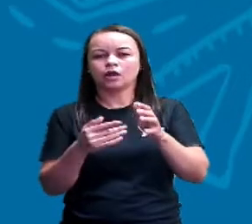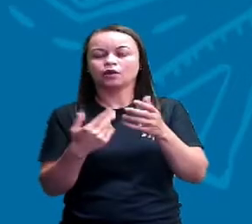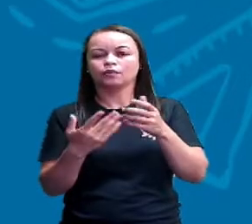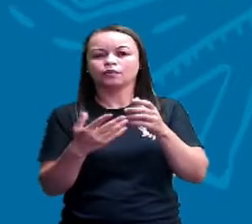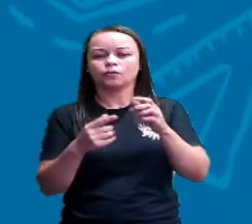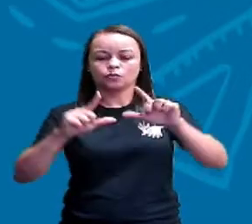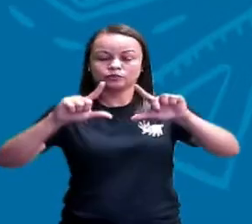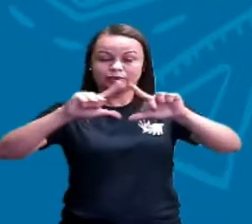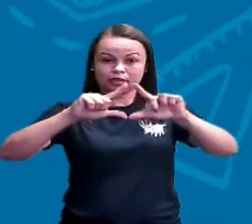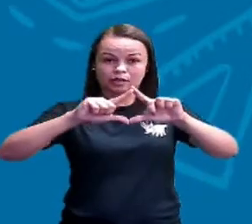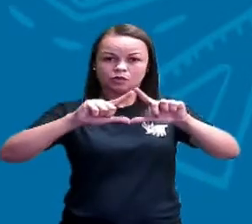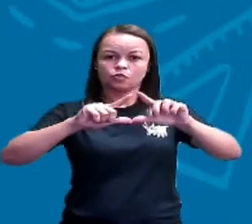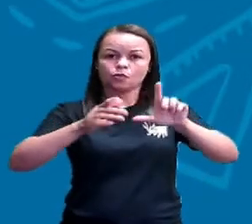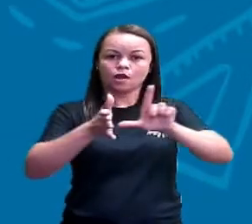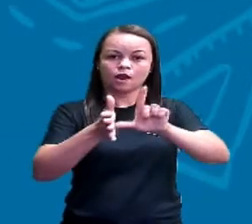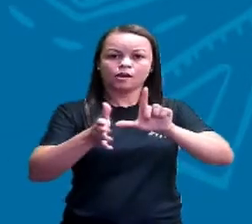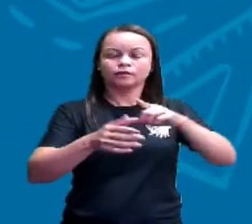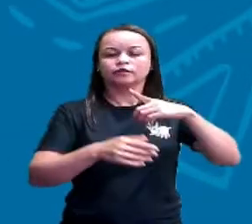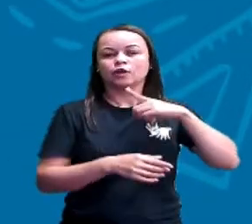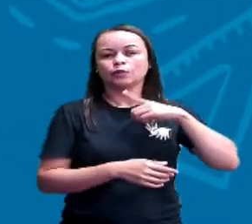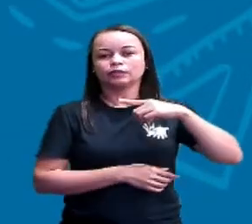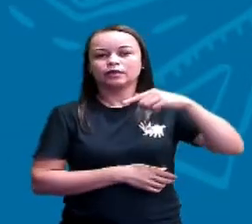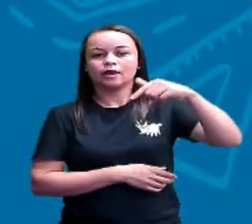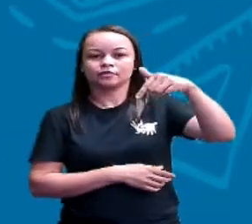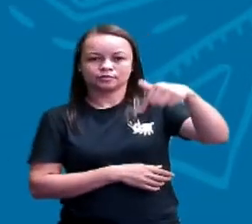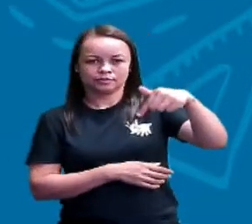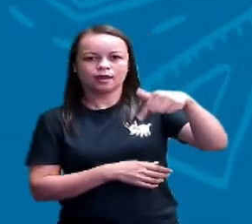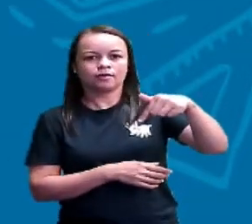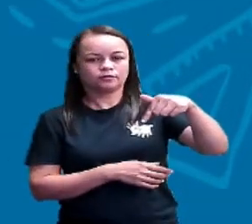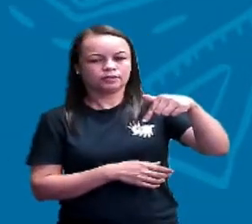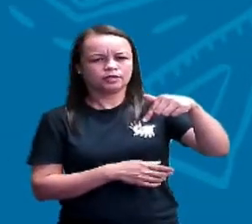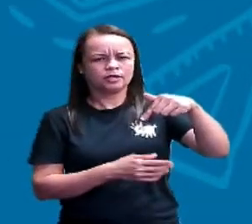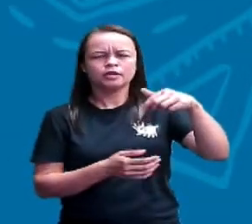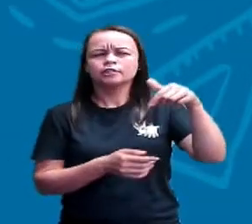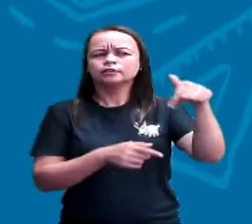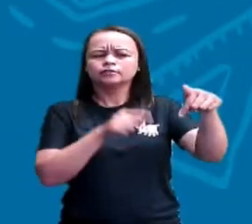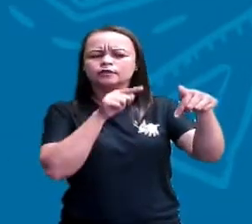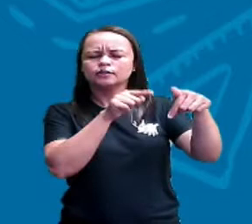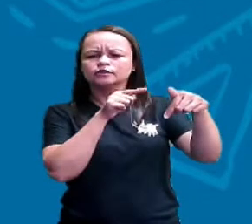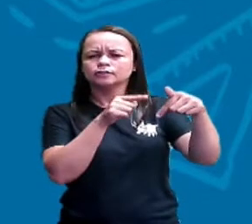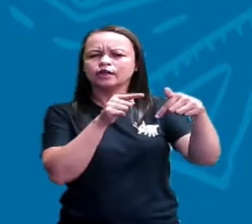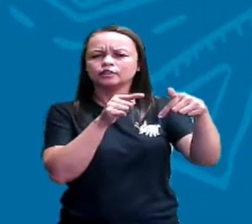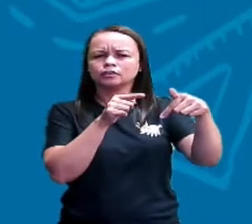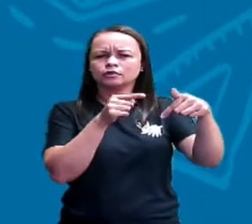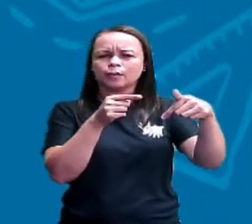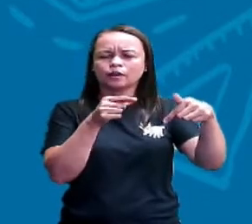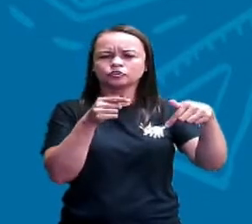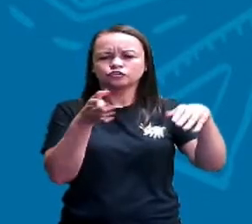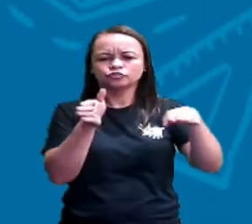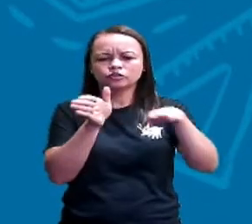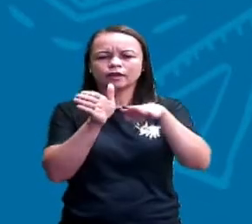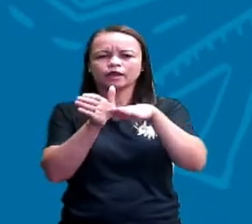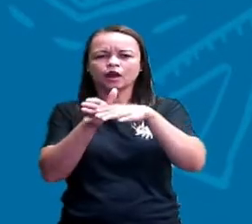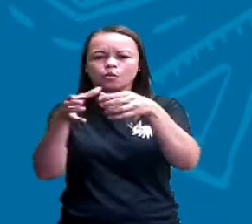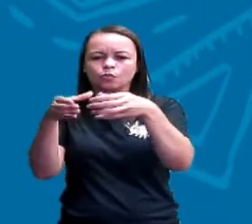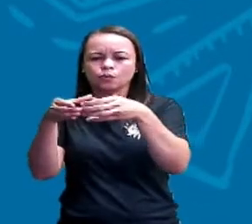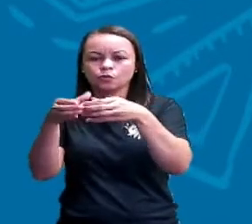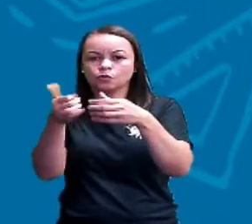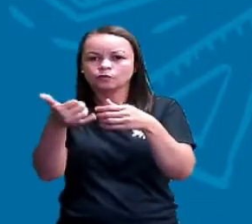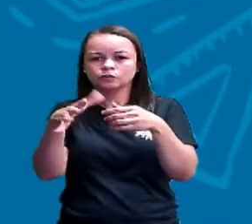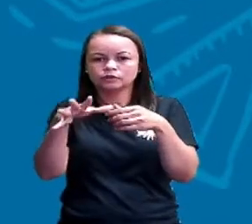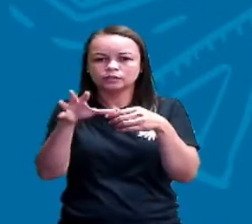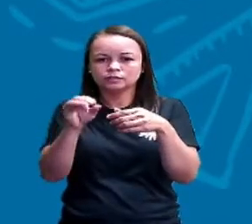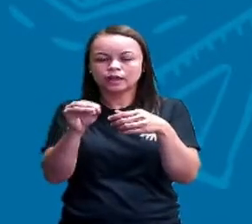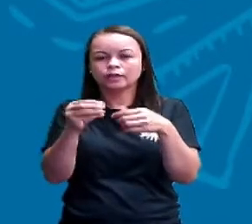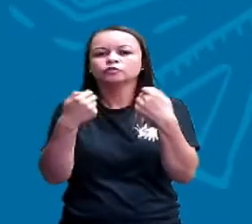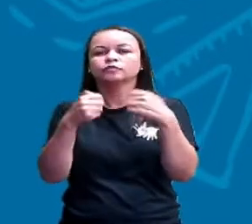triângulos. Então, de 7, para eu chegar a um conjunto de 10, eu tive que